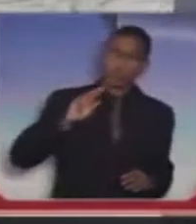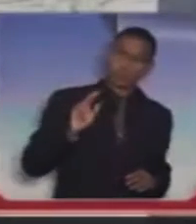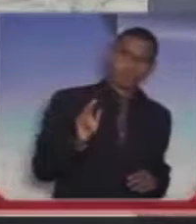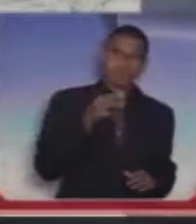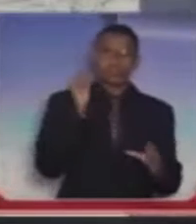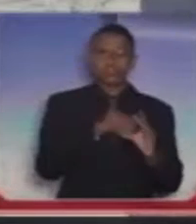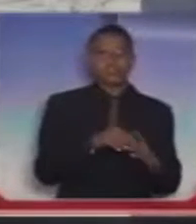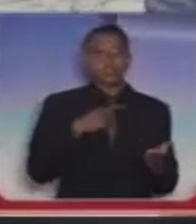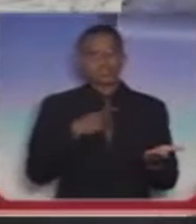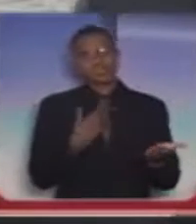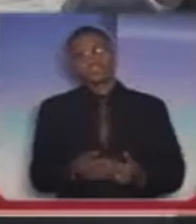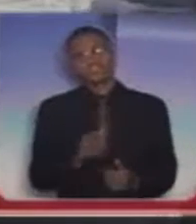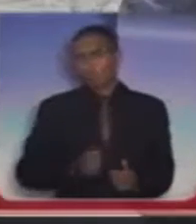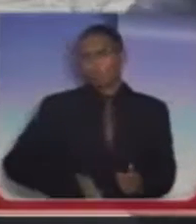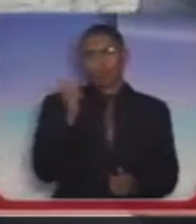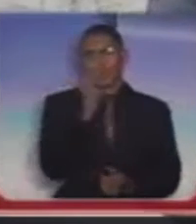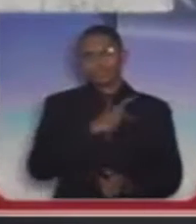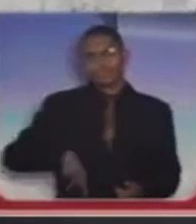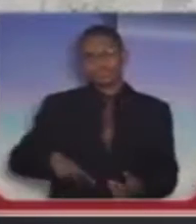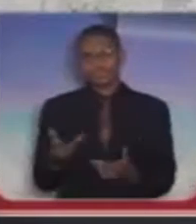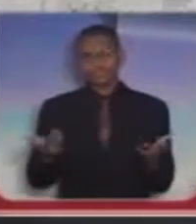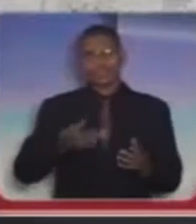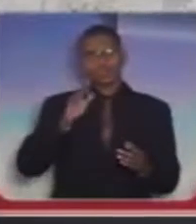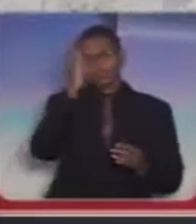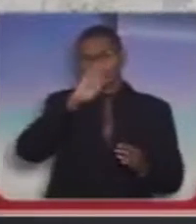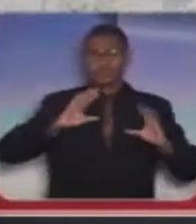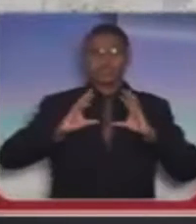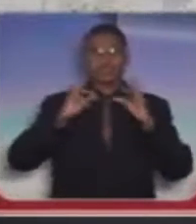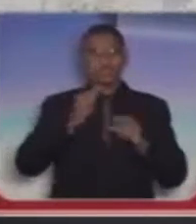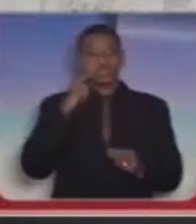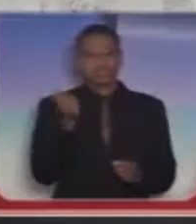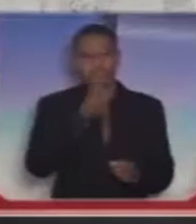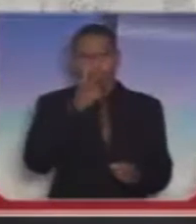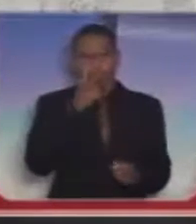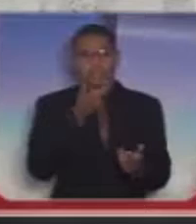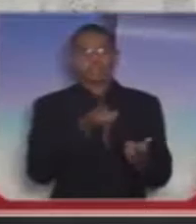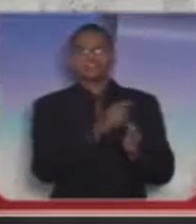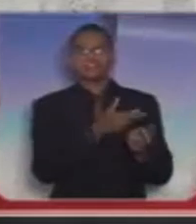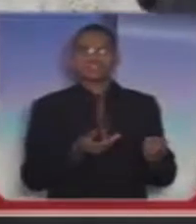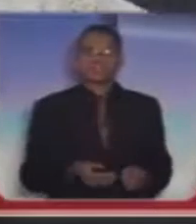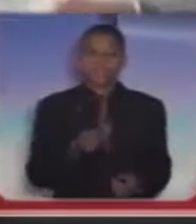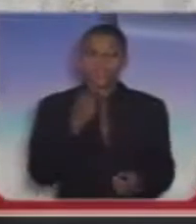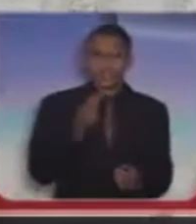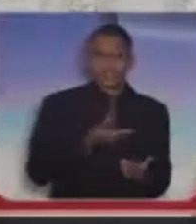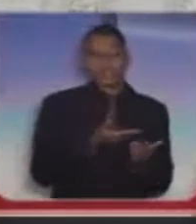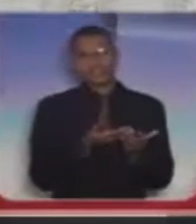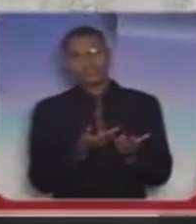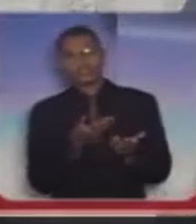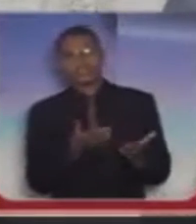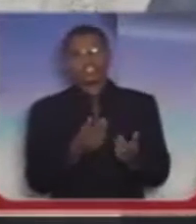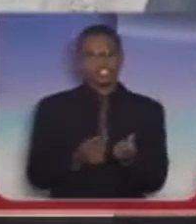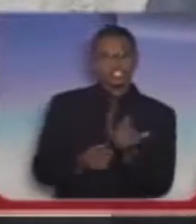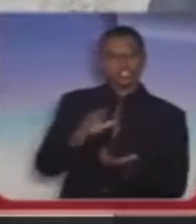da república e agora o brasil inteiro está vendo aí quem é o tal do aécio neves disse que o rapaz que a pegar o